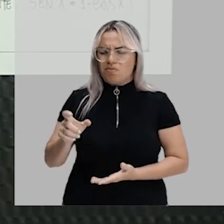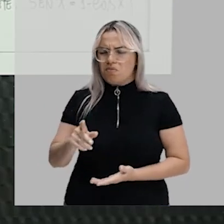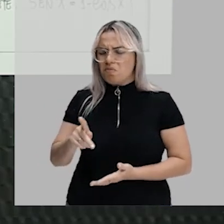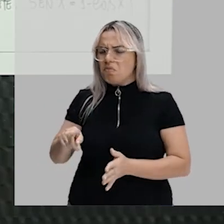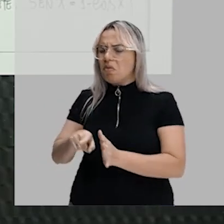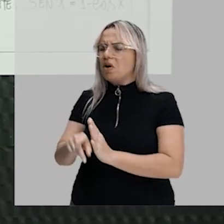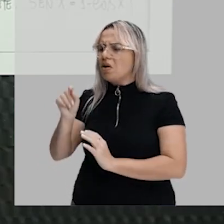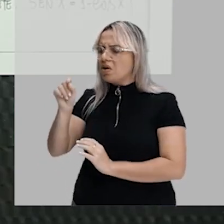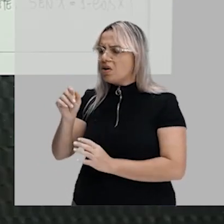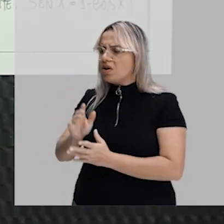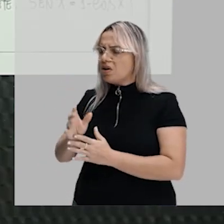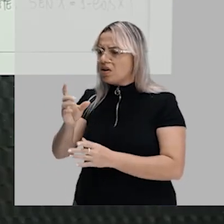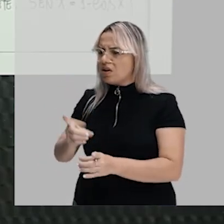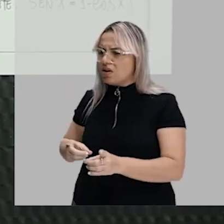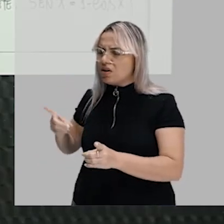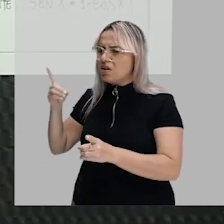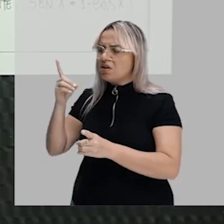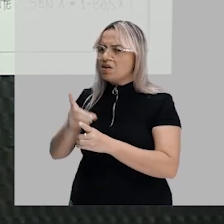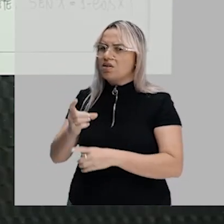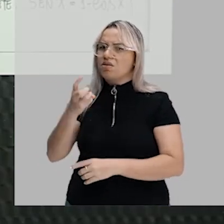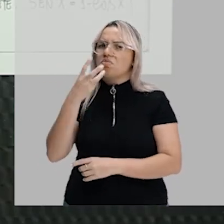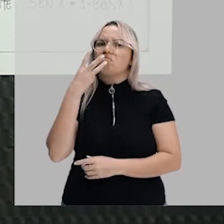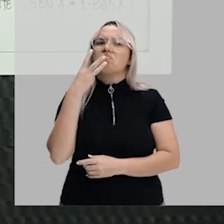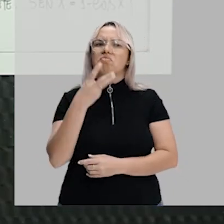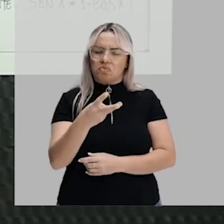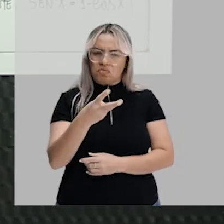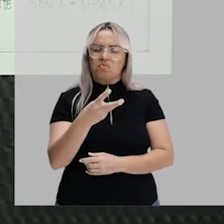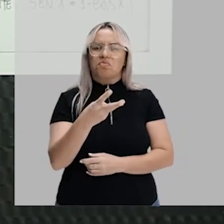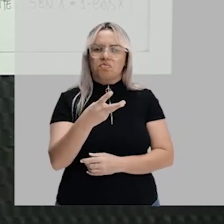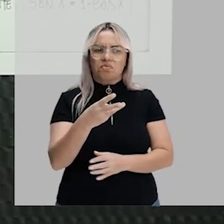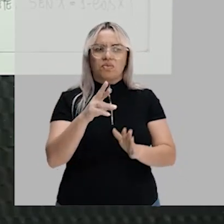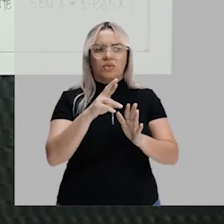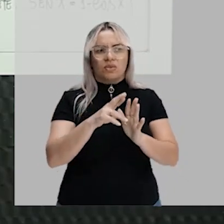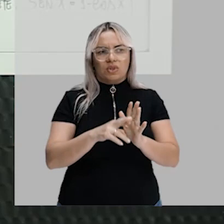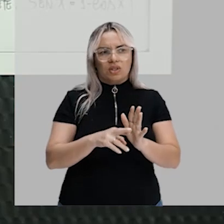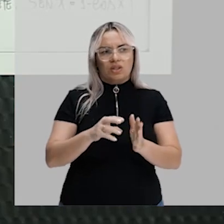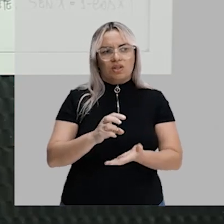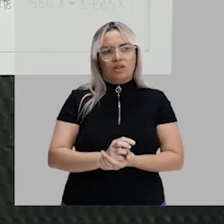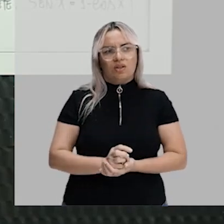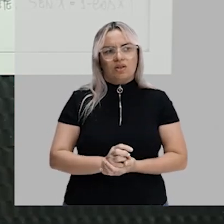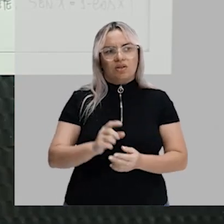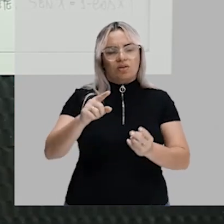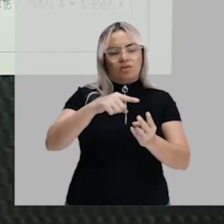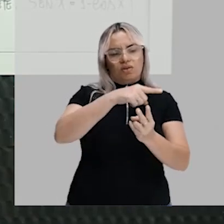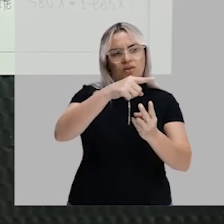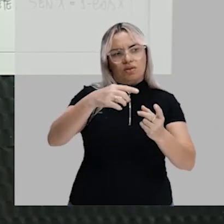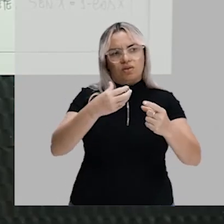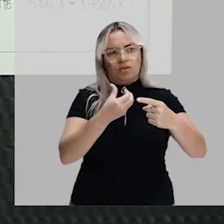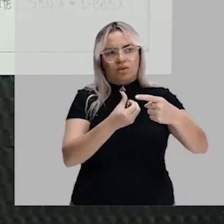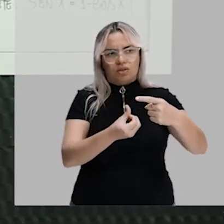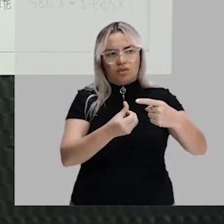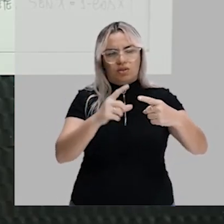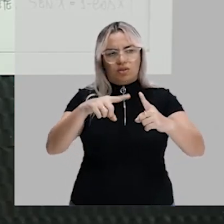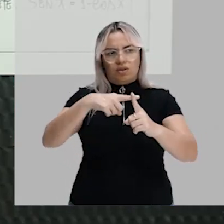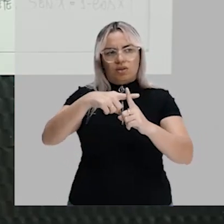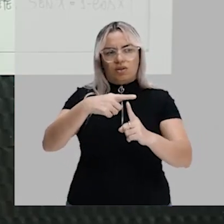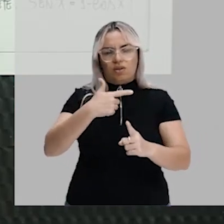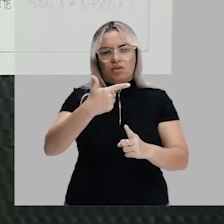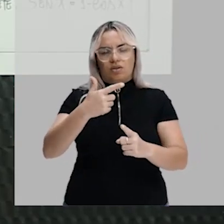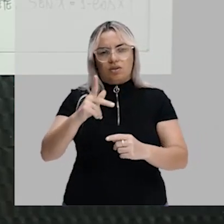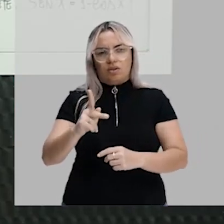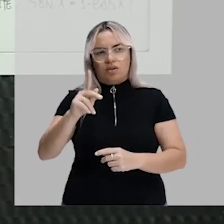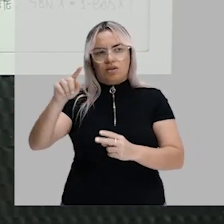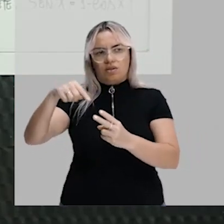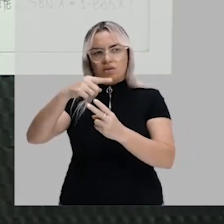aí é três situações né o pi so 6 + 2 k pi o 5 pi so 6 + 2 k